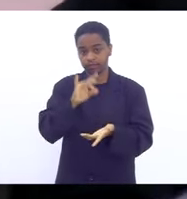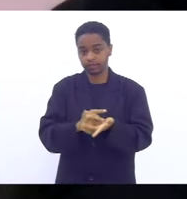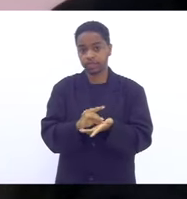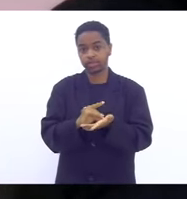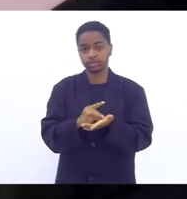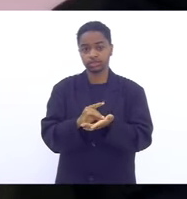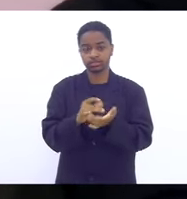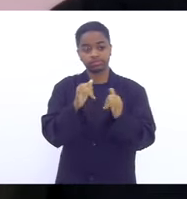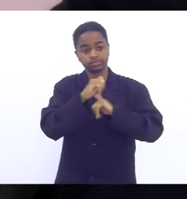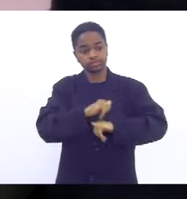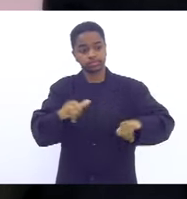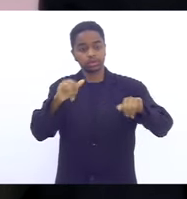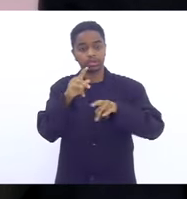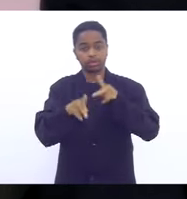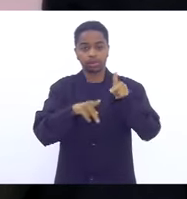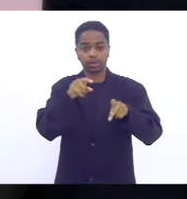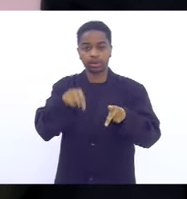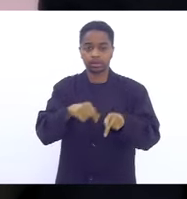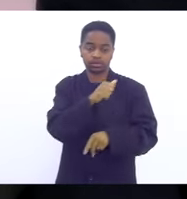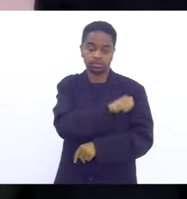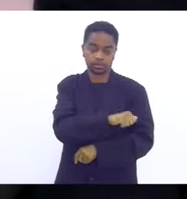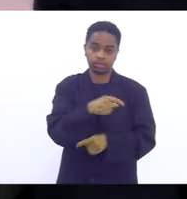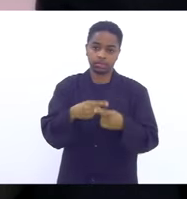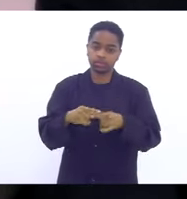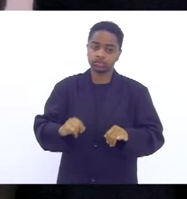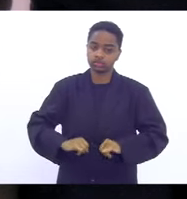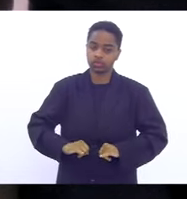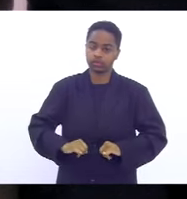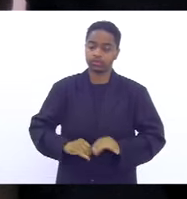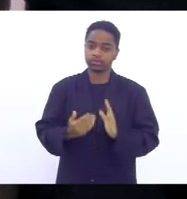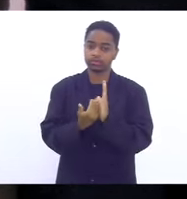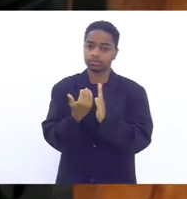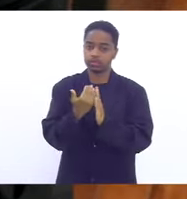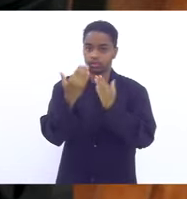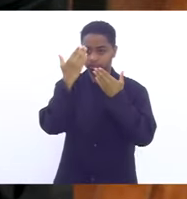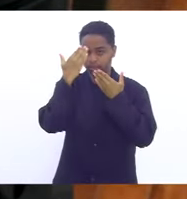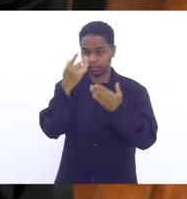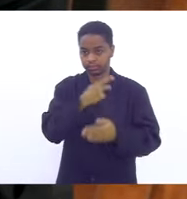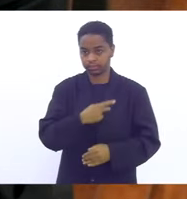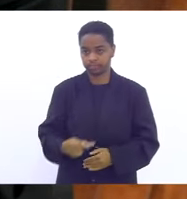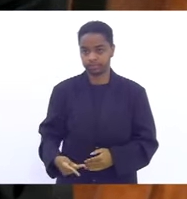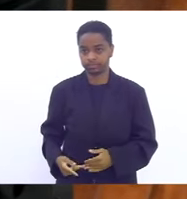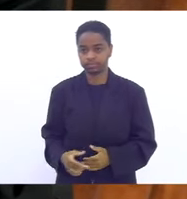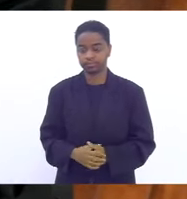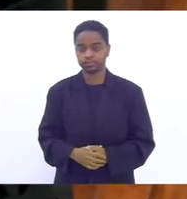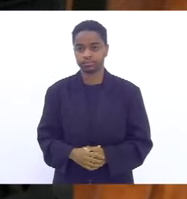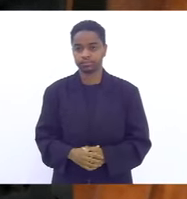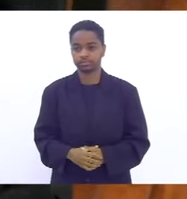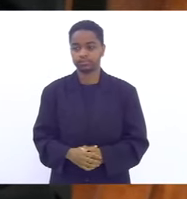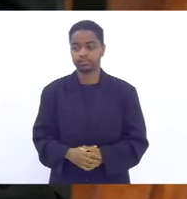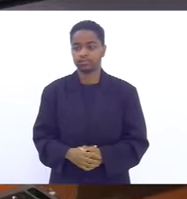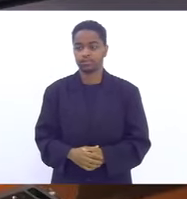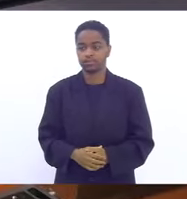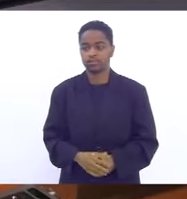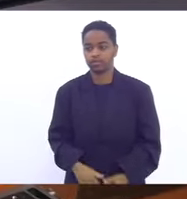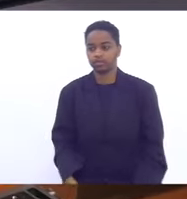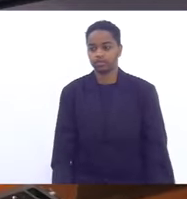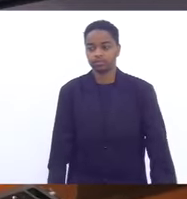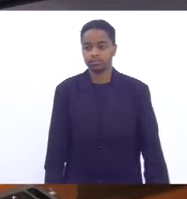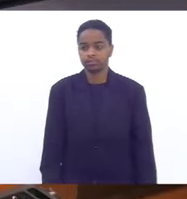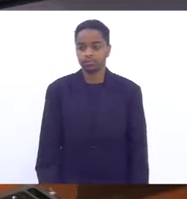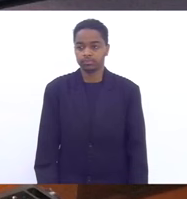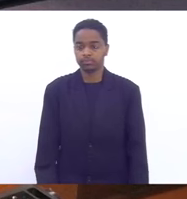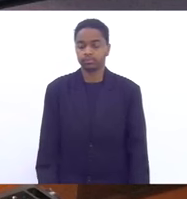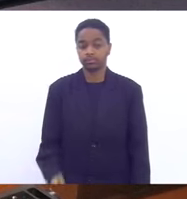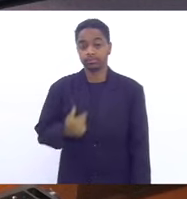do Estado do Rio de Janeiro, que o nosso povo está sofrendo muito, tá bom? Mas muito obrigado aí, presidente. Rodrigo Amorim. Eu que